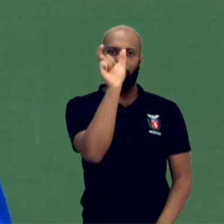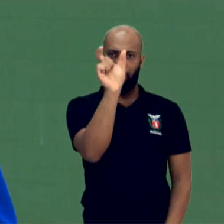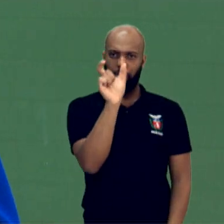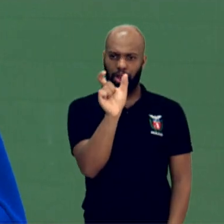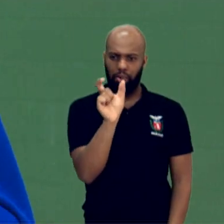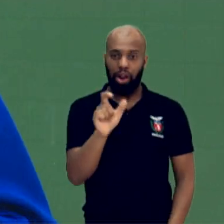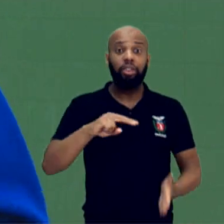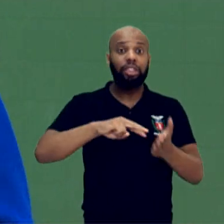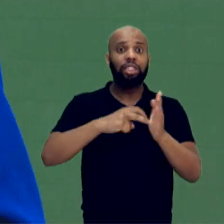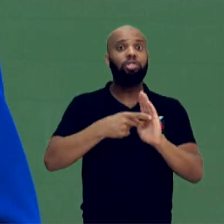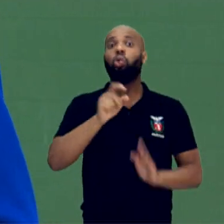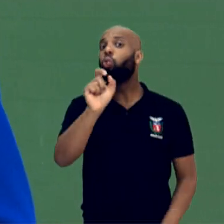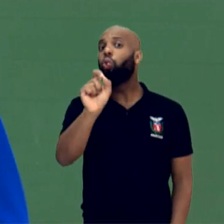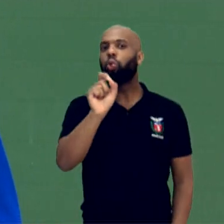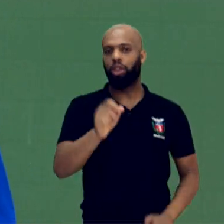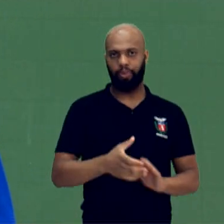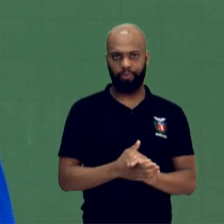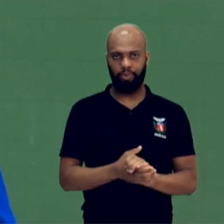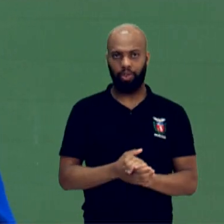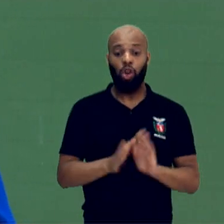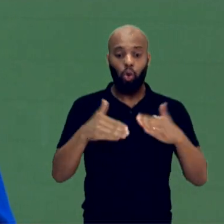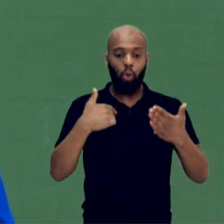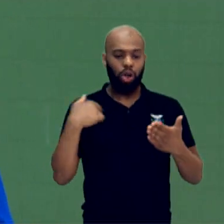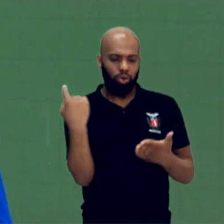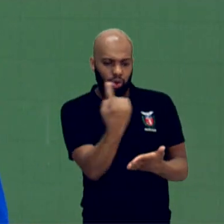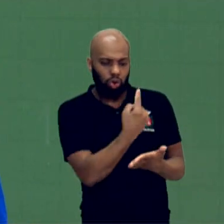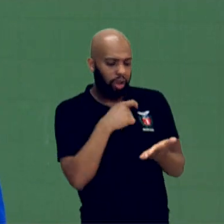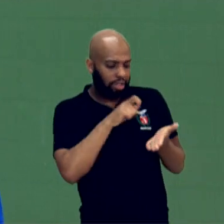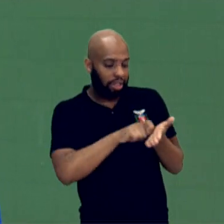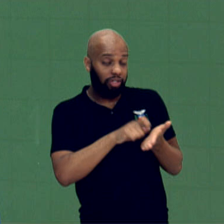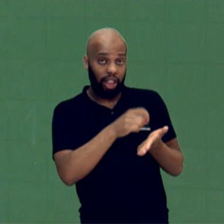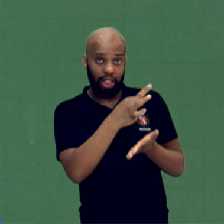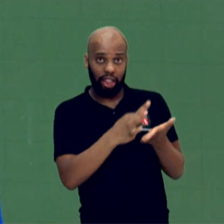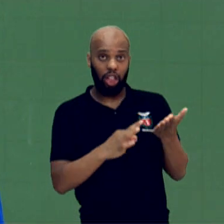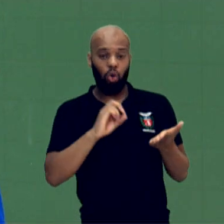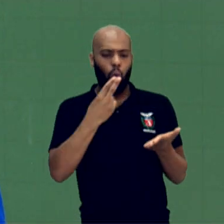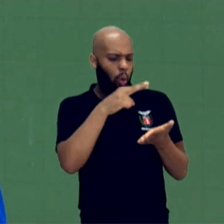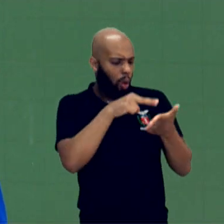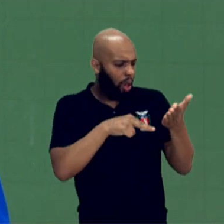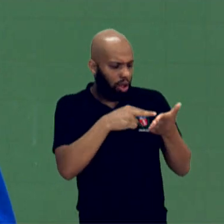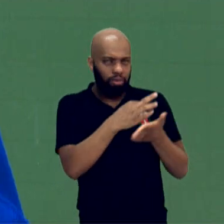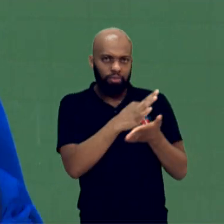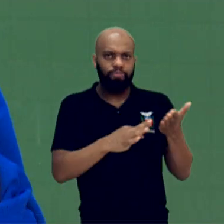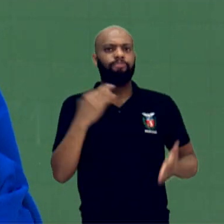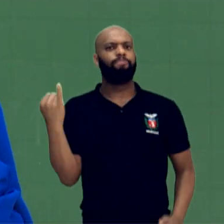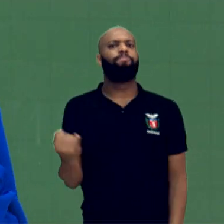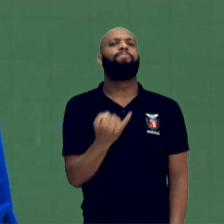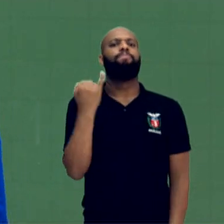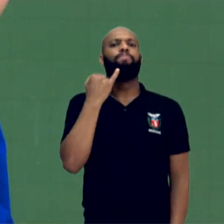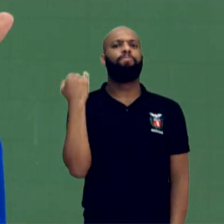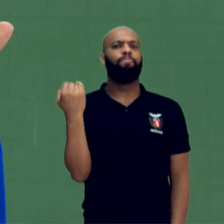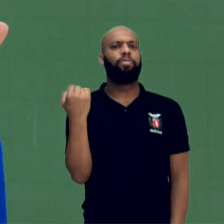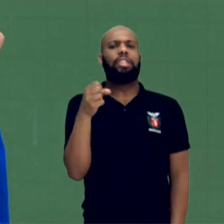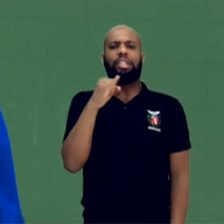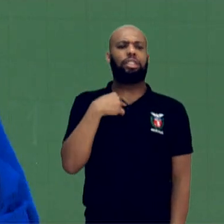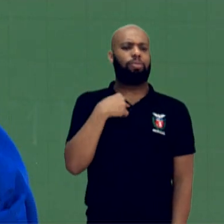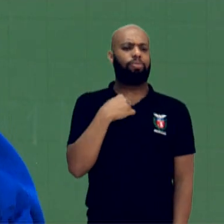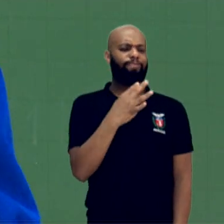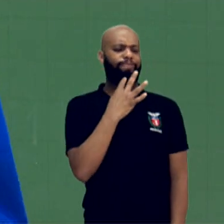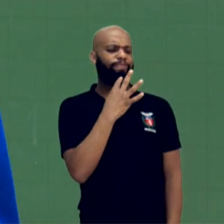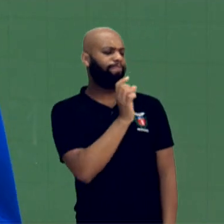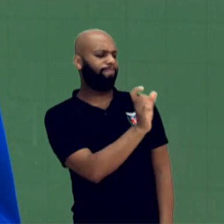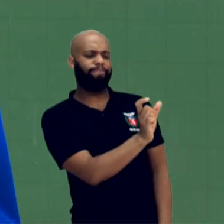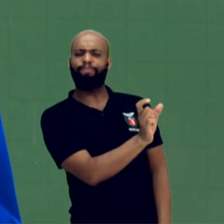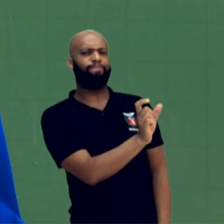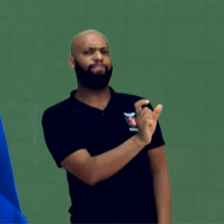palavras? Quando nós vamos escrever um texto, ou quando nós lemos um texto, é muito importante quando eu não entendo uma palavra, quando